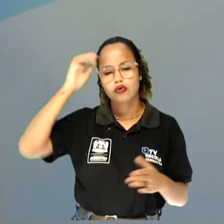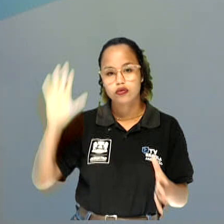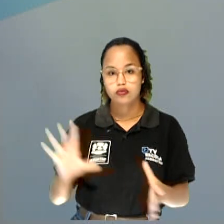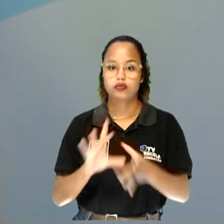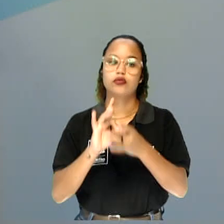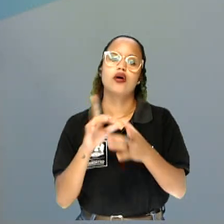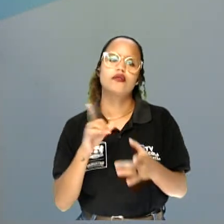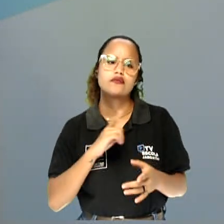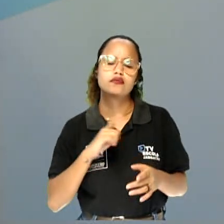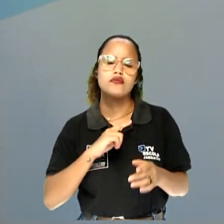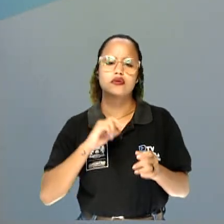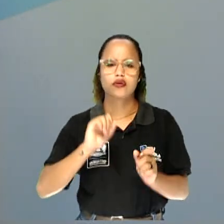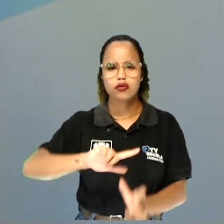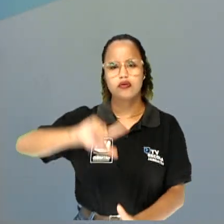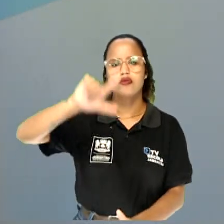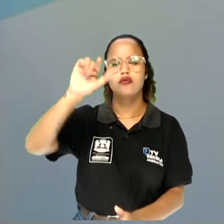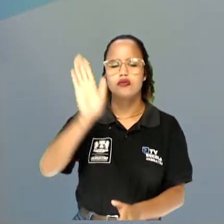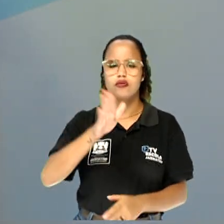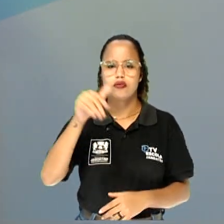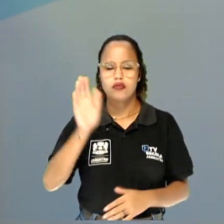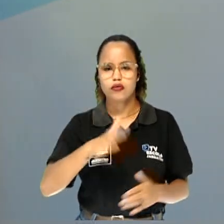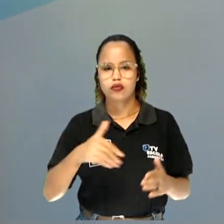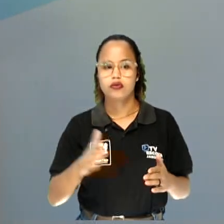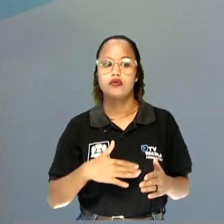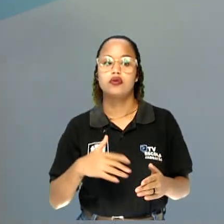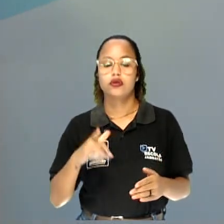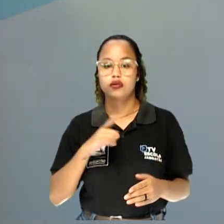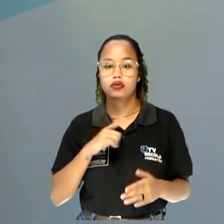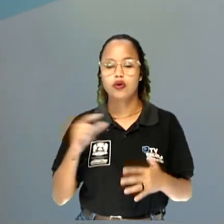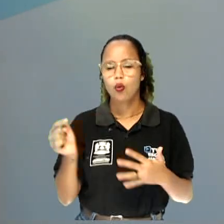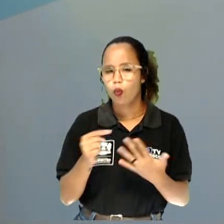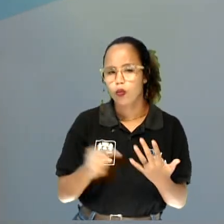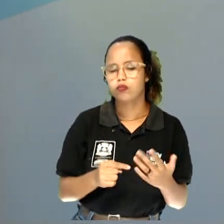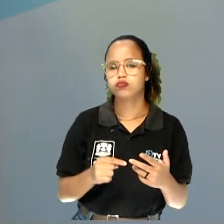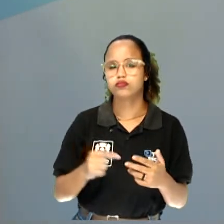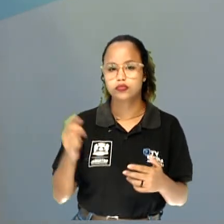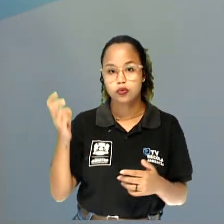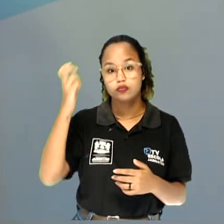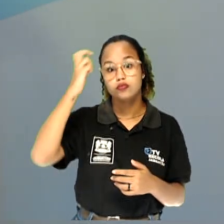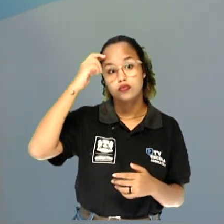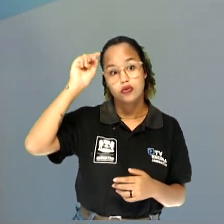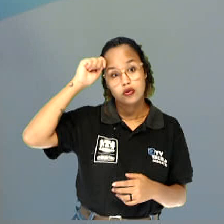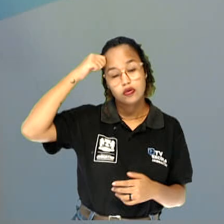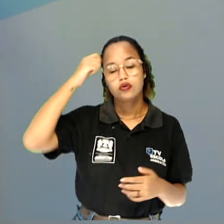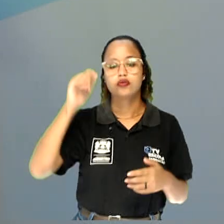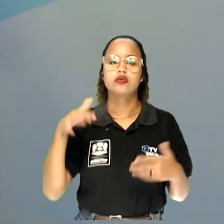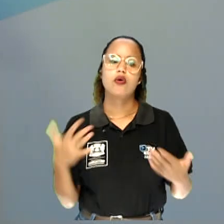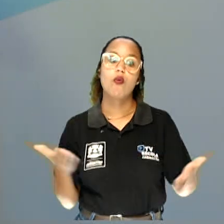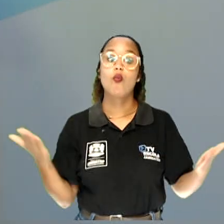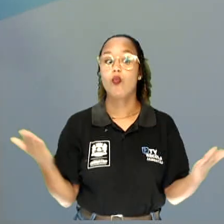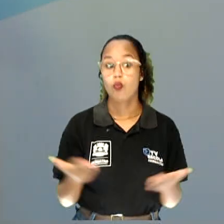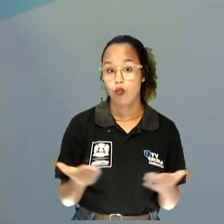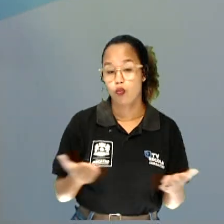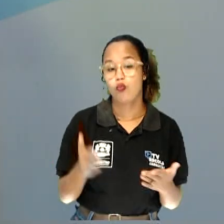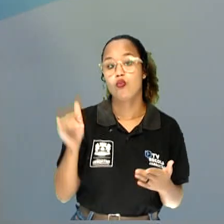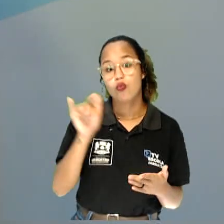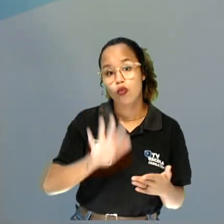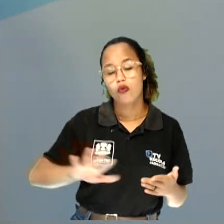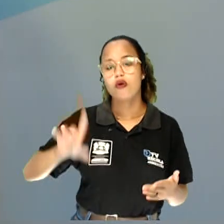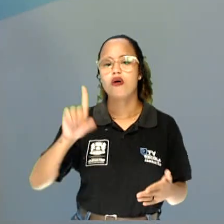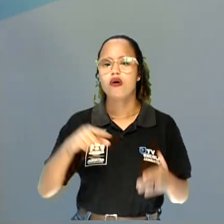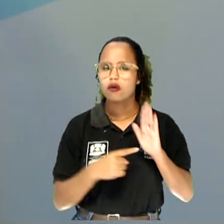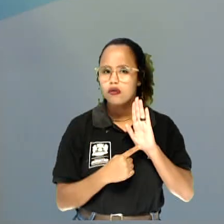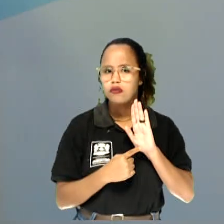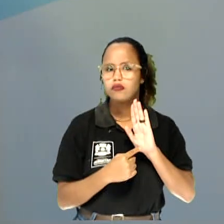de quadro trazendo elementos da cultura negra, certo? Esse quadro hoje faz parte da